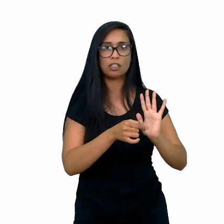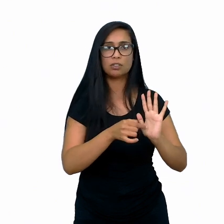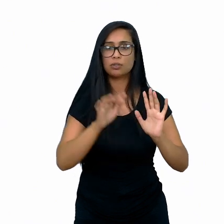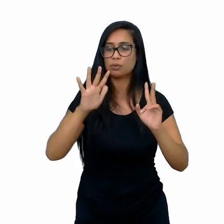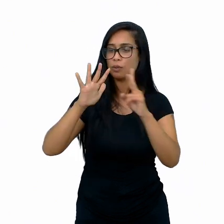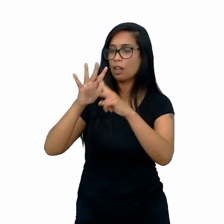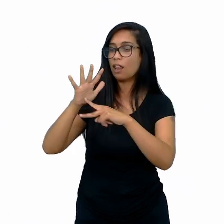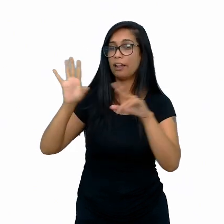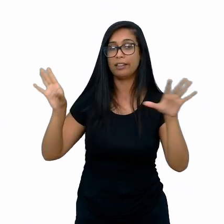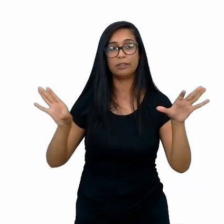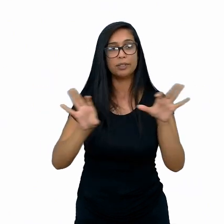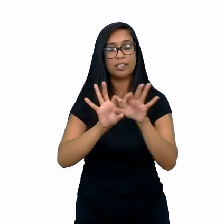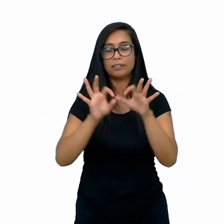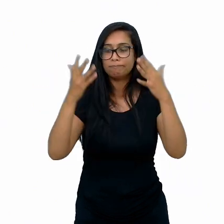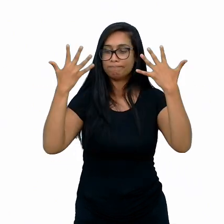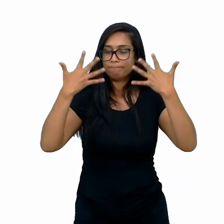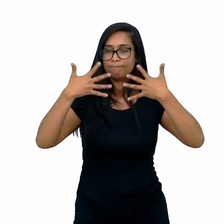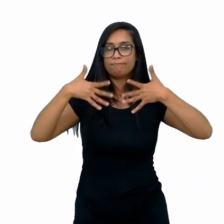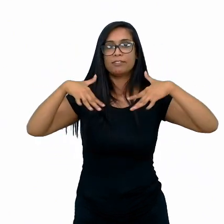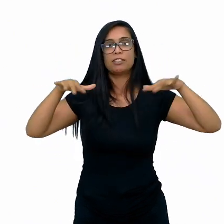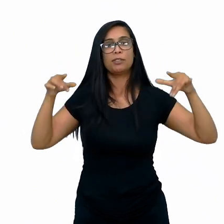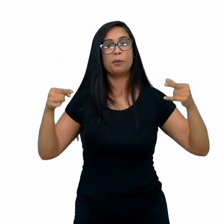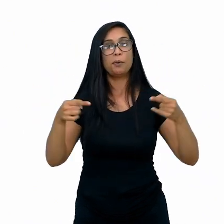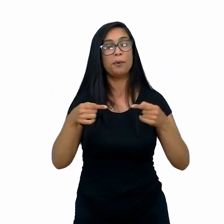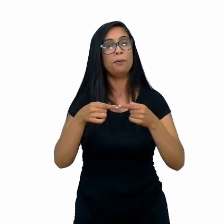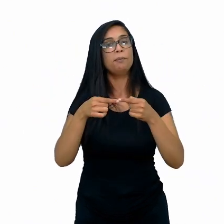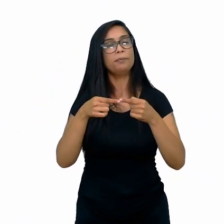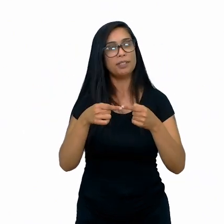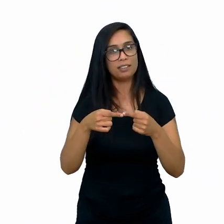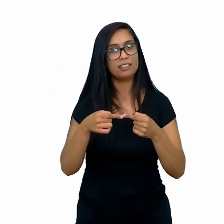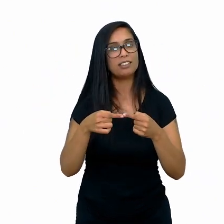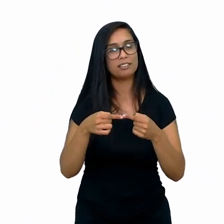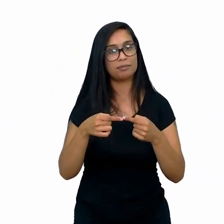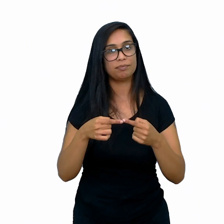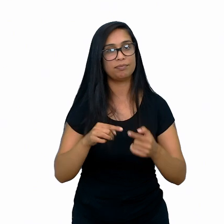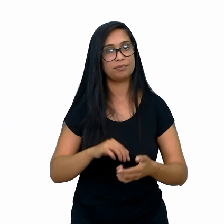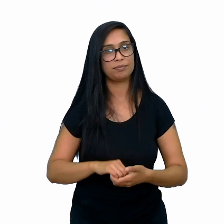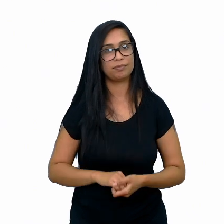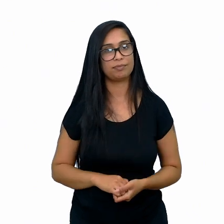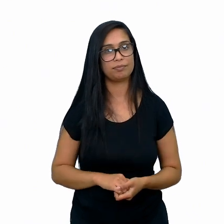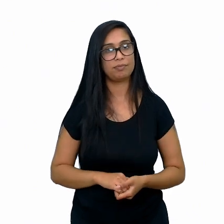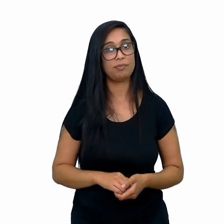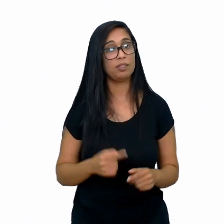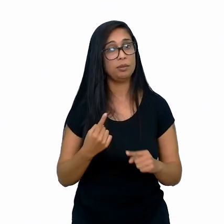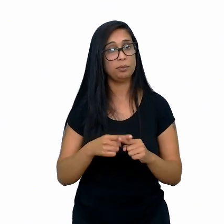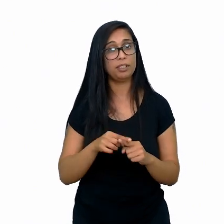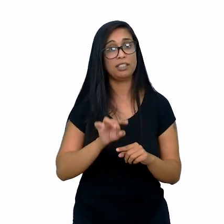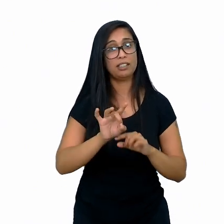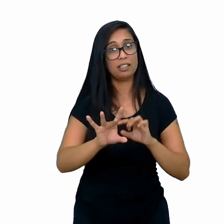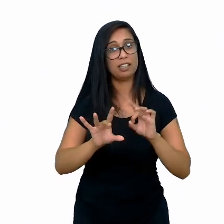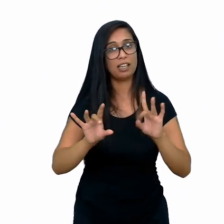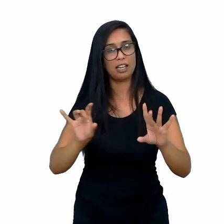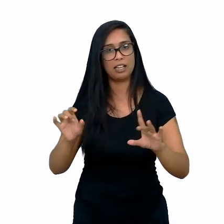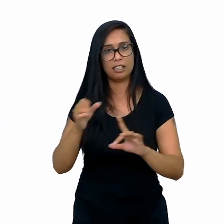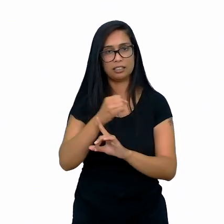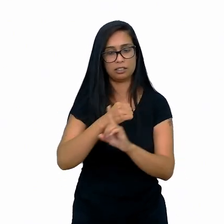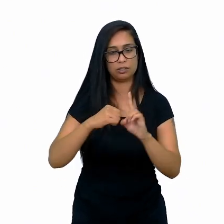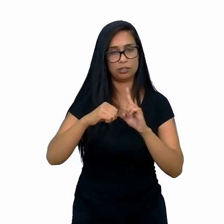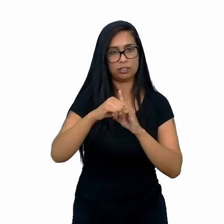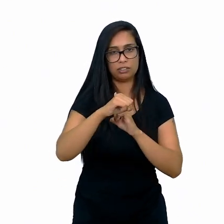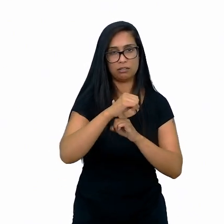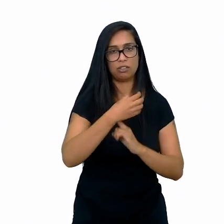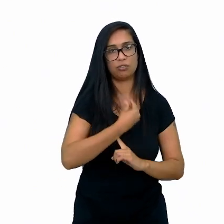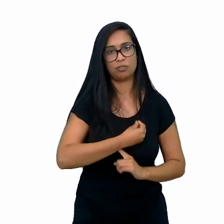escrita, de modo que podemos identificar a similaridade nas práticas sociais